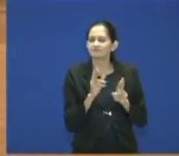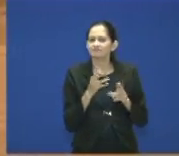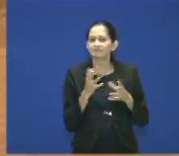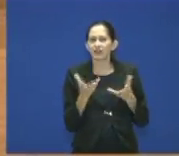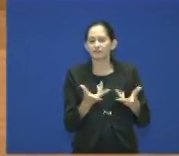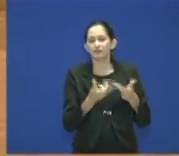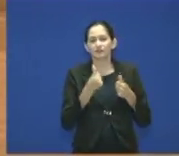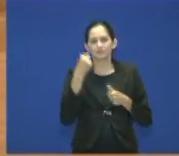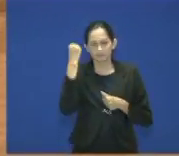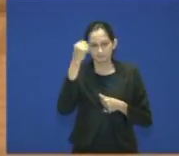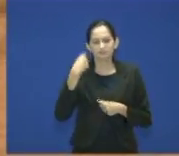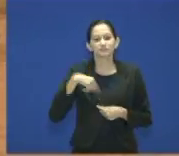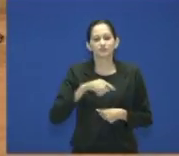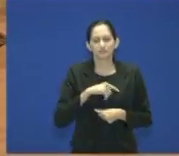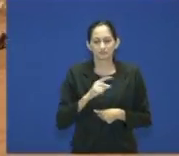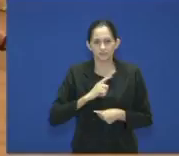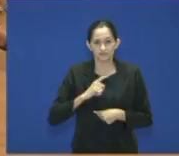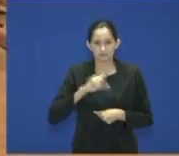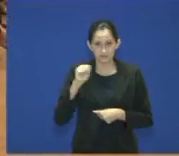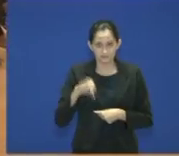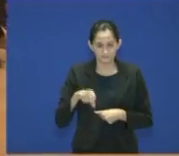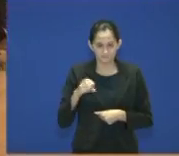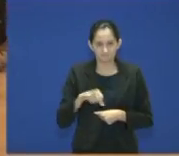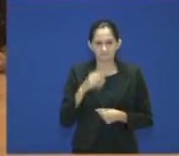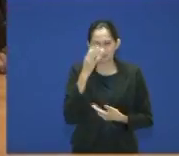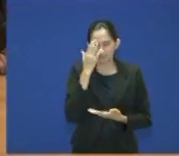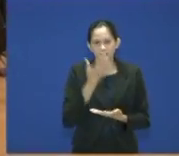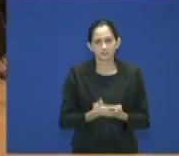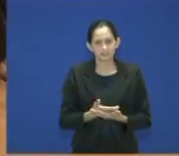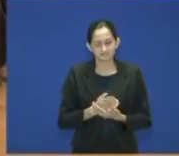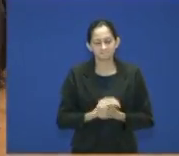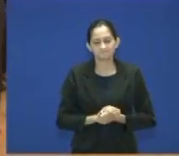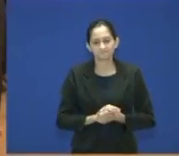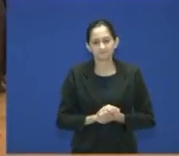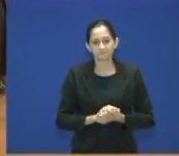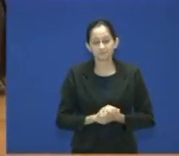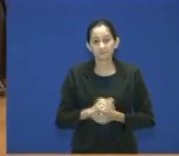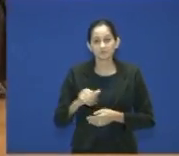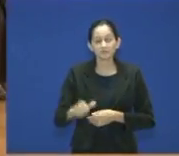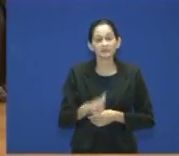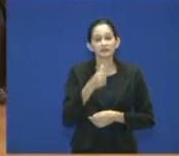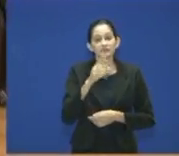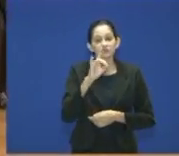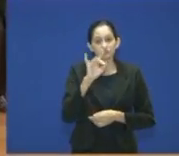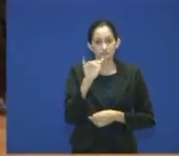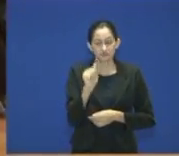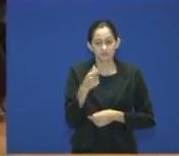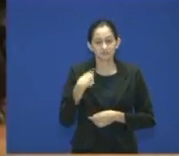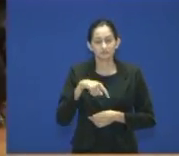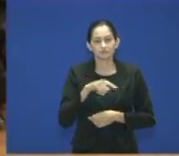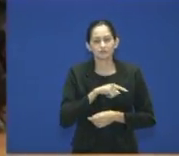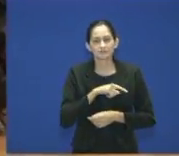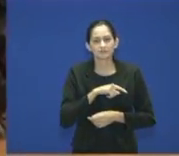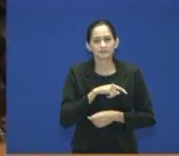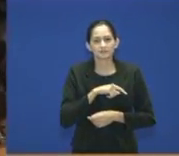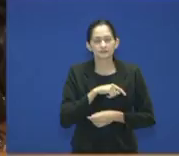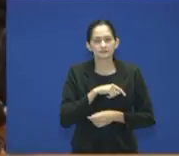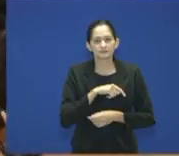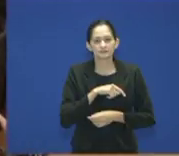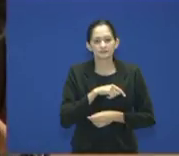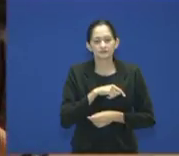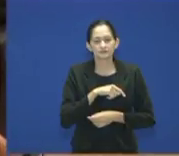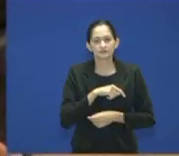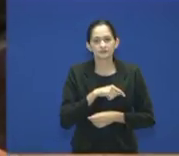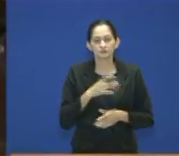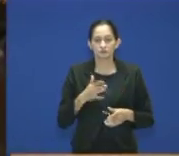e tivemos. Acredita. Naquele primeiro dia, nós estávamos assustados. Tudo